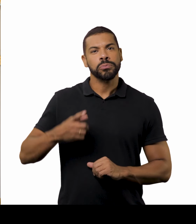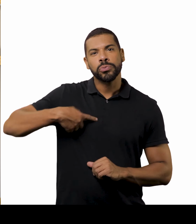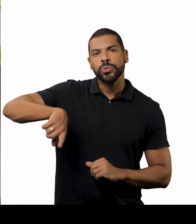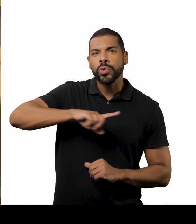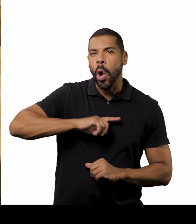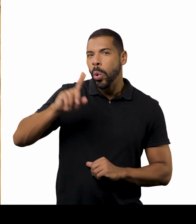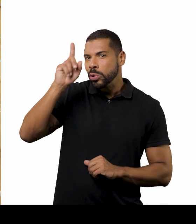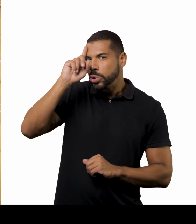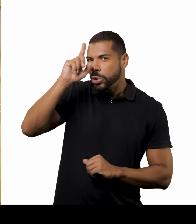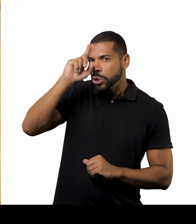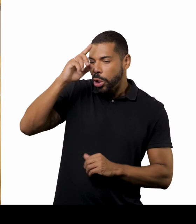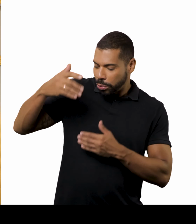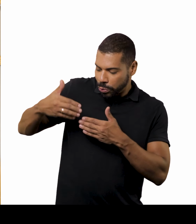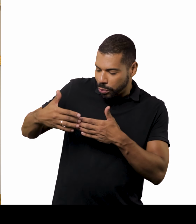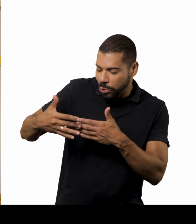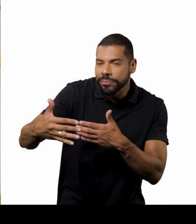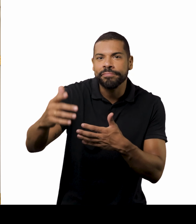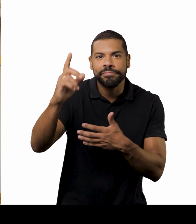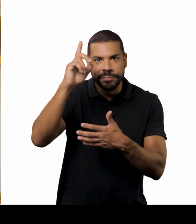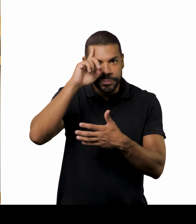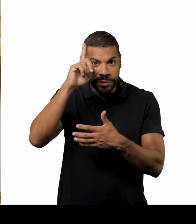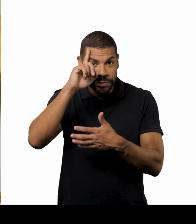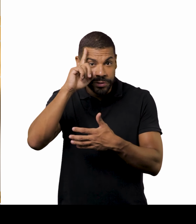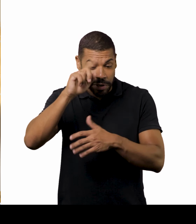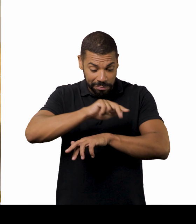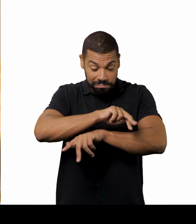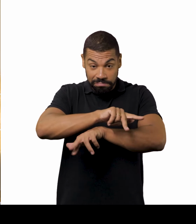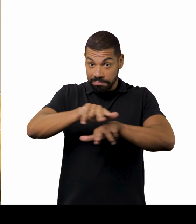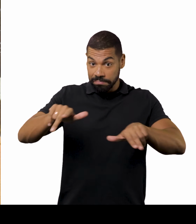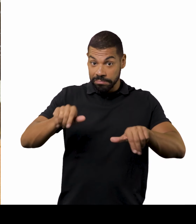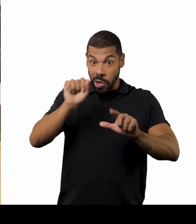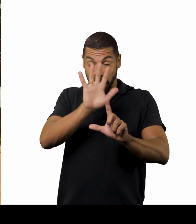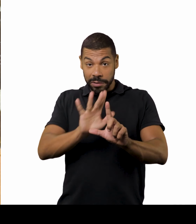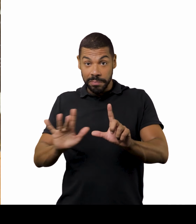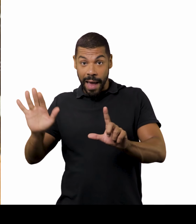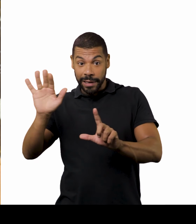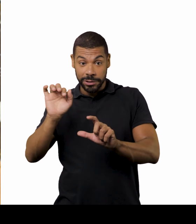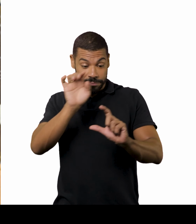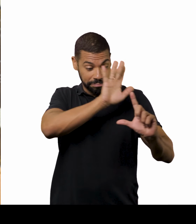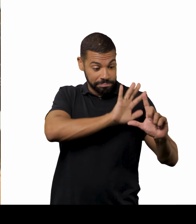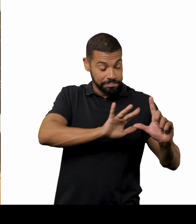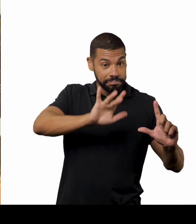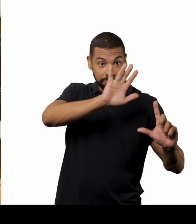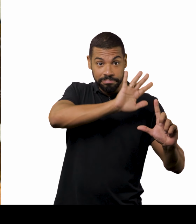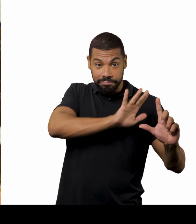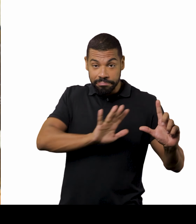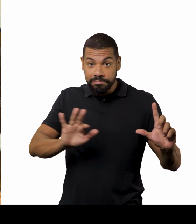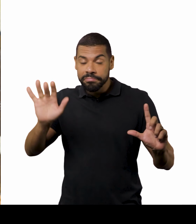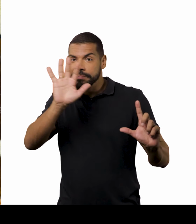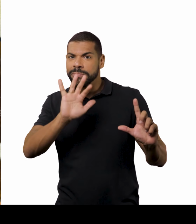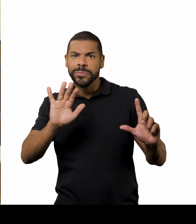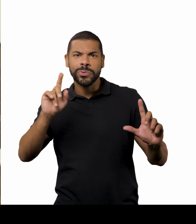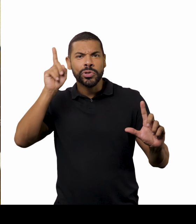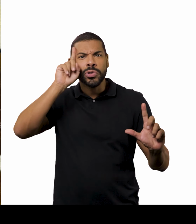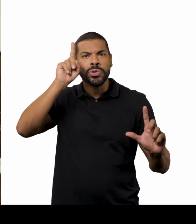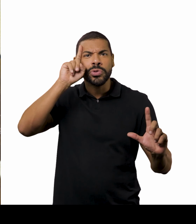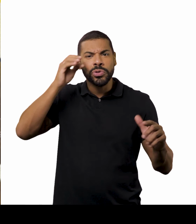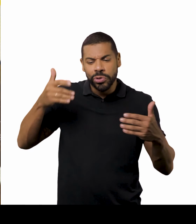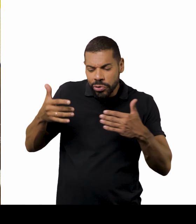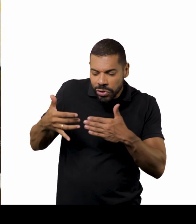A gente está falando sobre o cotidiano. Esse cotidiano aparece em diversas formas. Essas imagens que seriam corriqueiras e